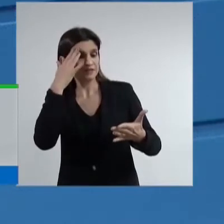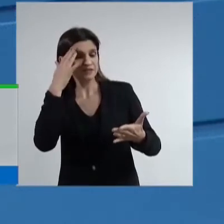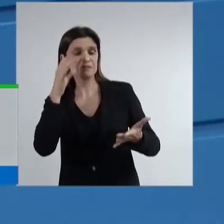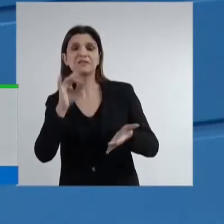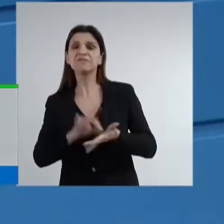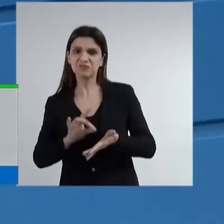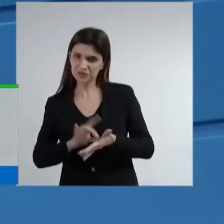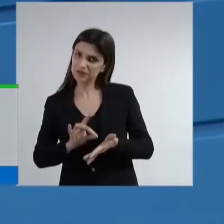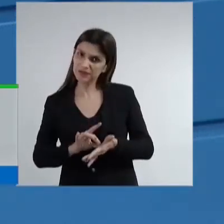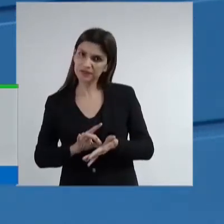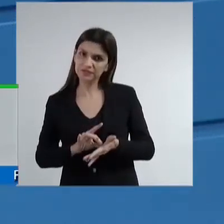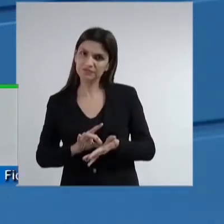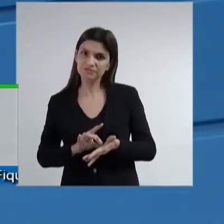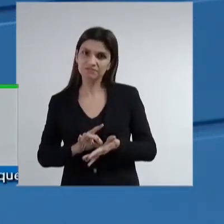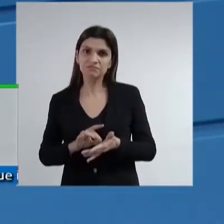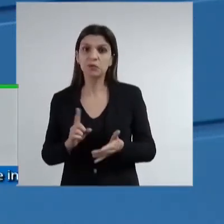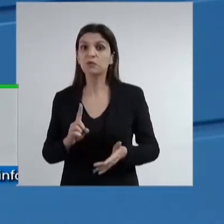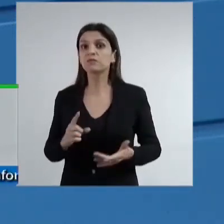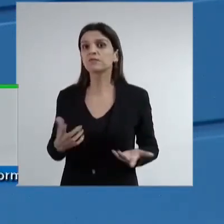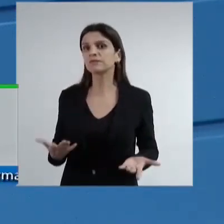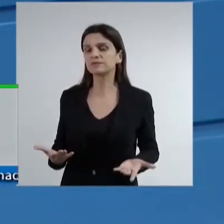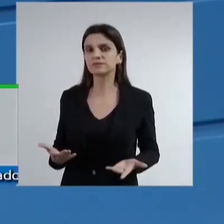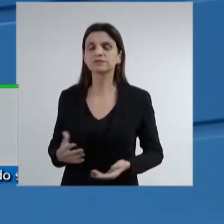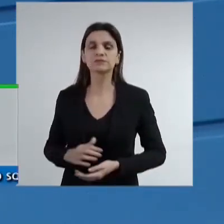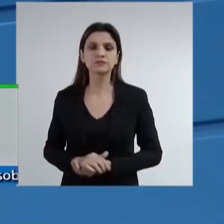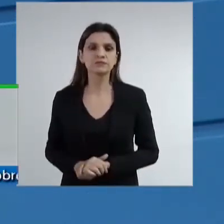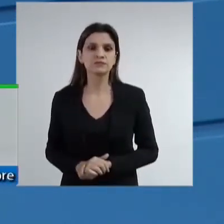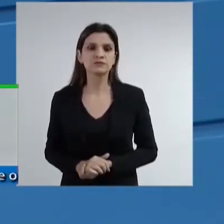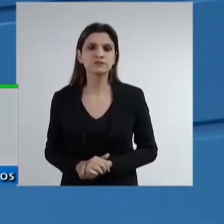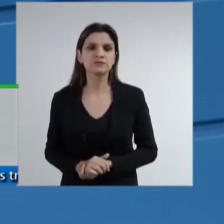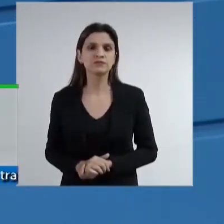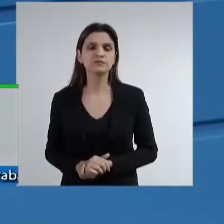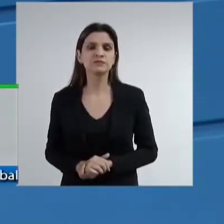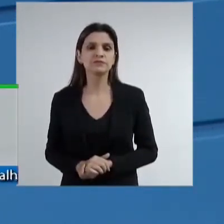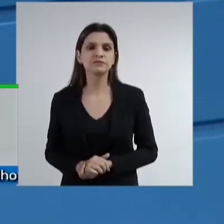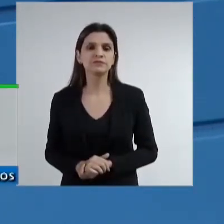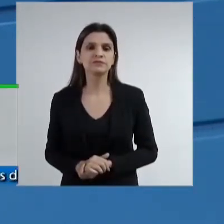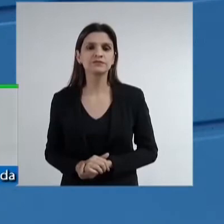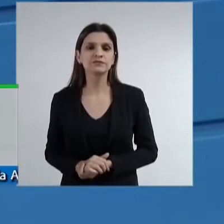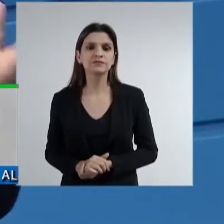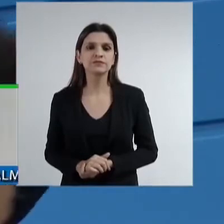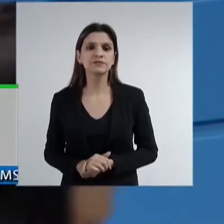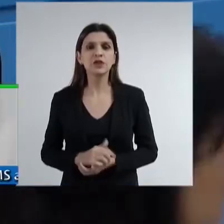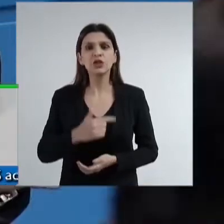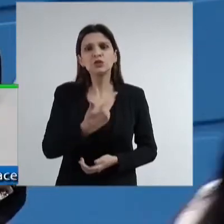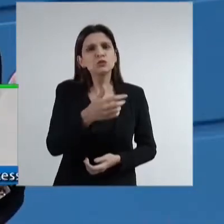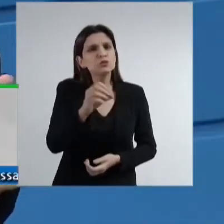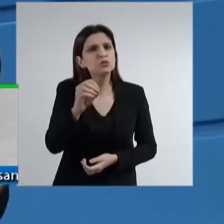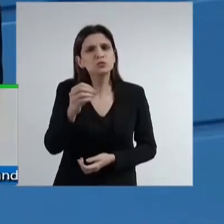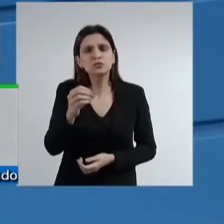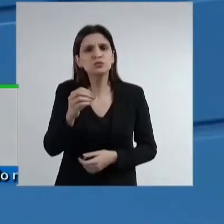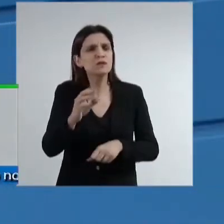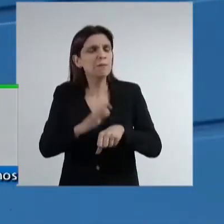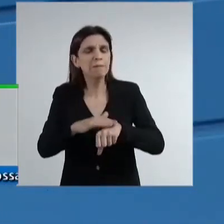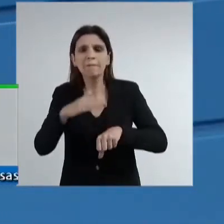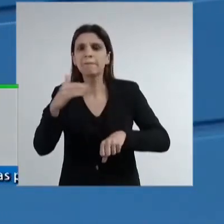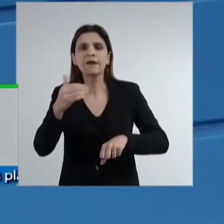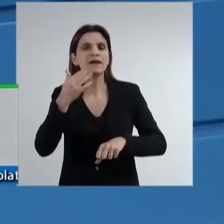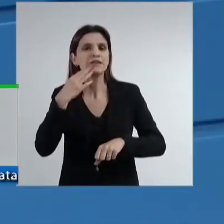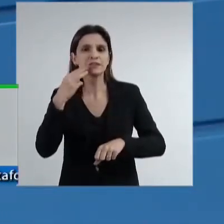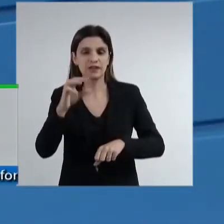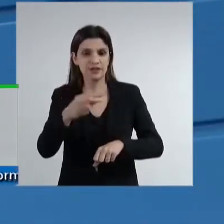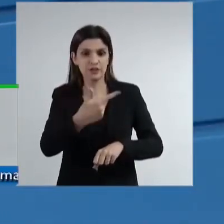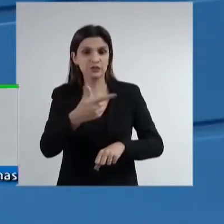Essa casa já vivenciou esse problema, inclusive com êxito na devolução de mais de 200 milhões, porque à época a